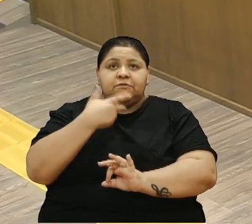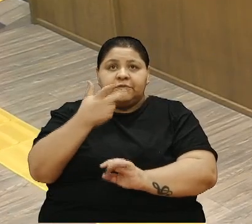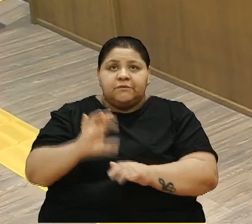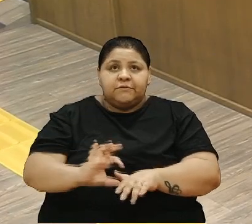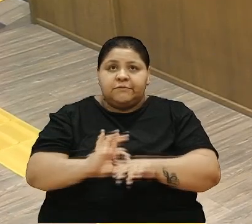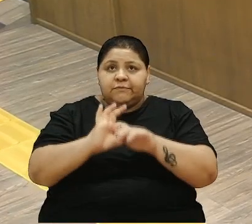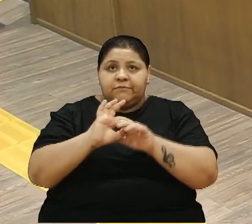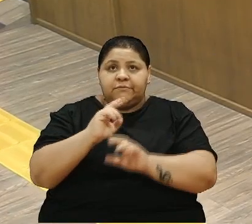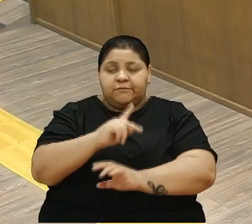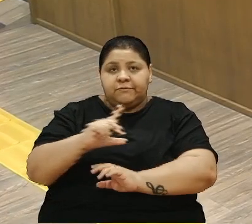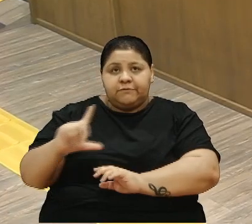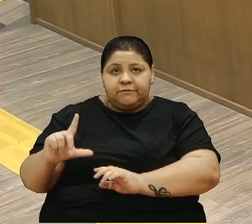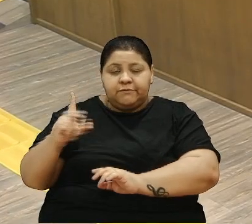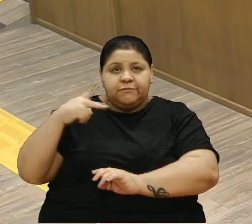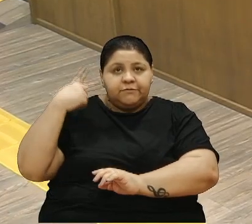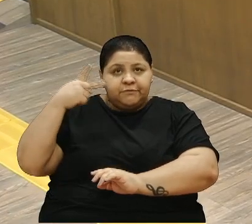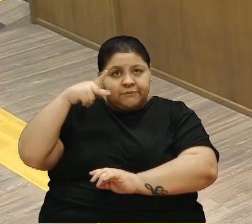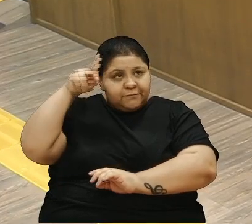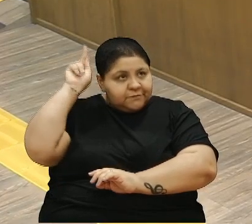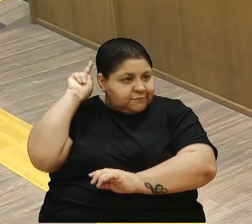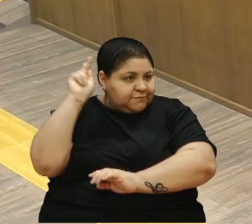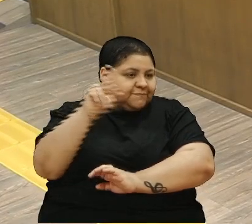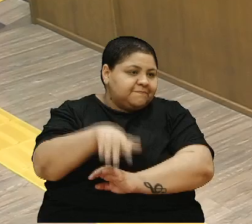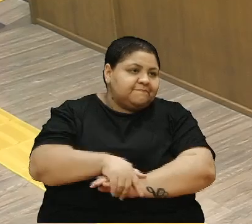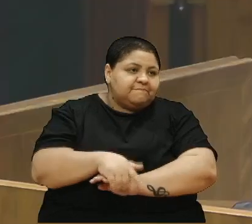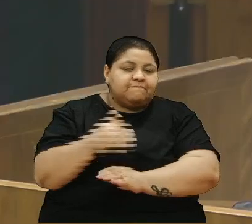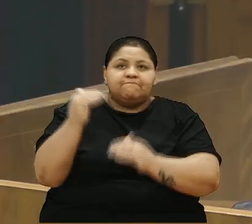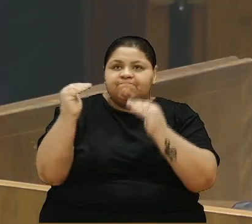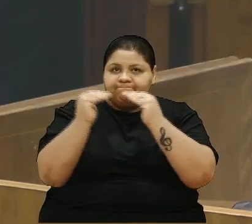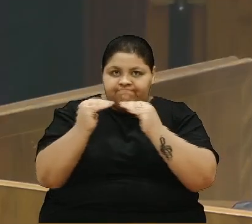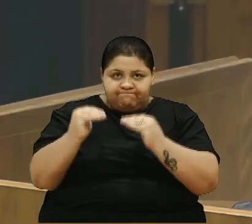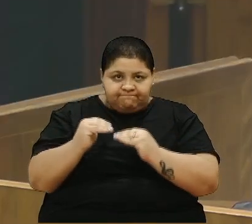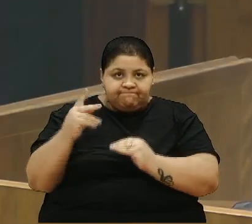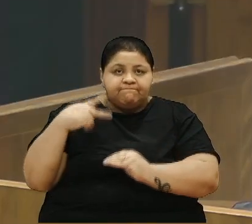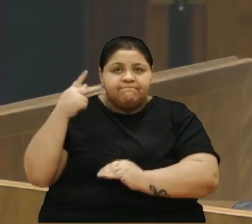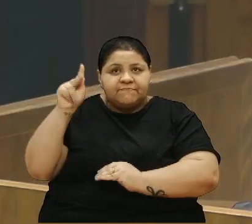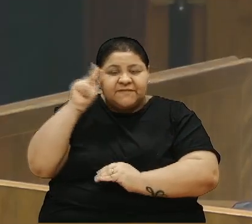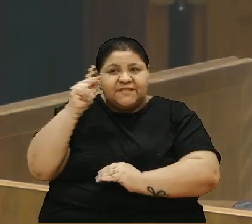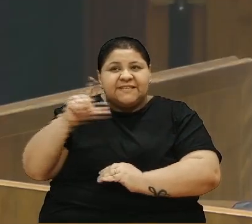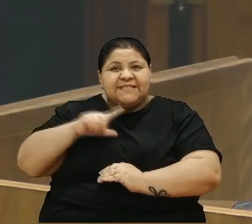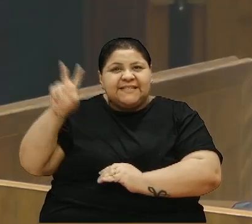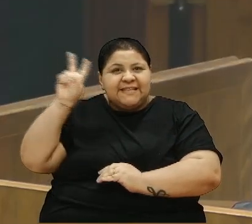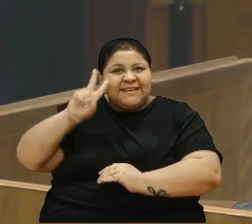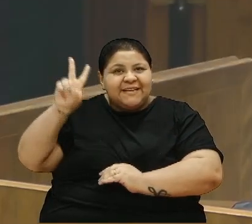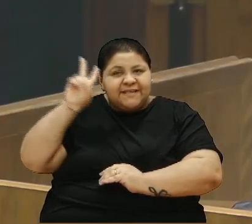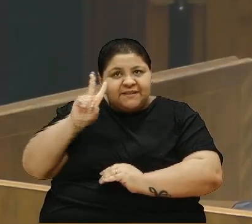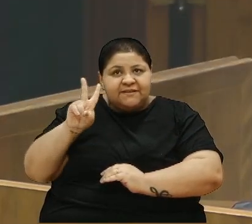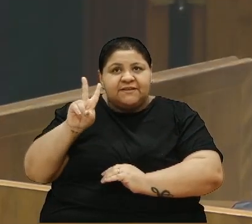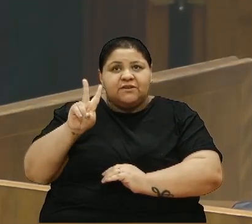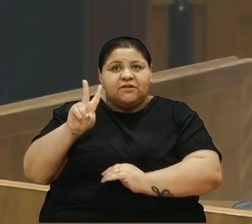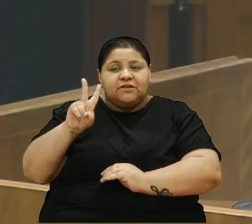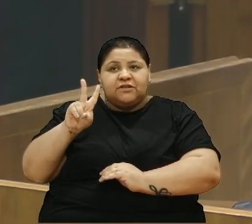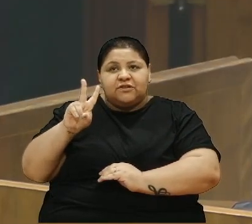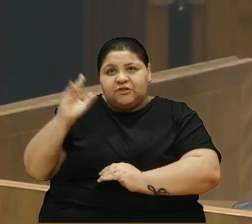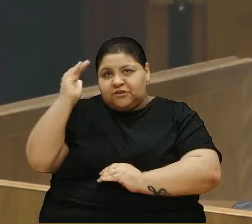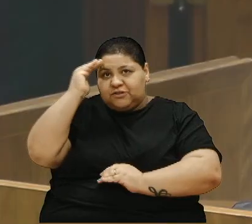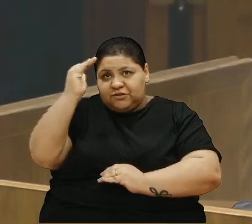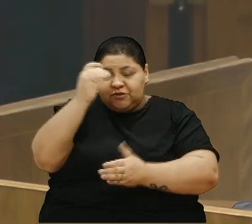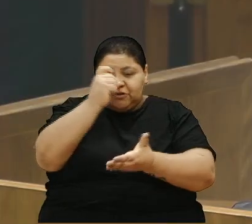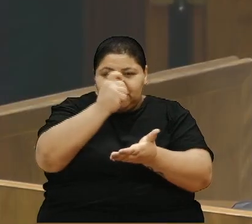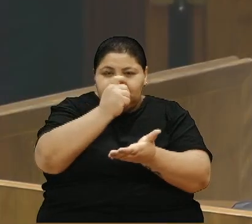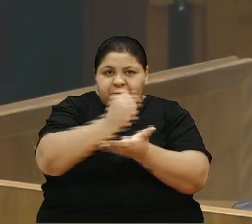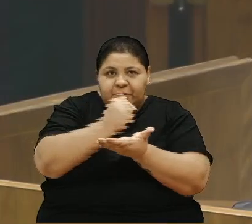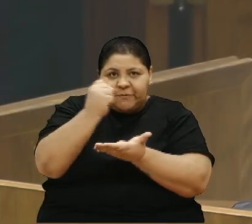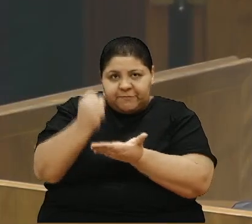líder, bancada do PL, vereador Iago Morandi. Eu concordo com o vereador Cláudio, a gente tem que lembrar de cumprir os contratos, vereador